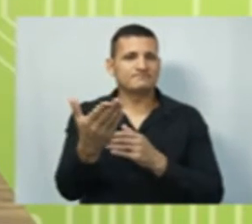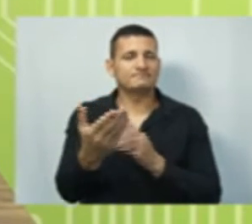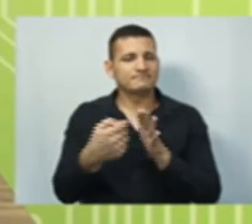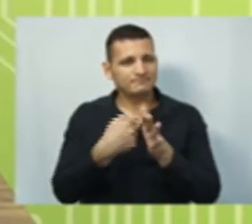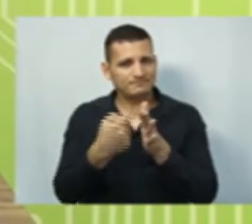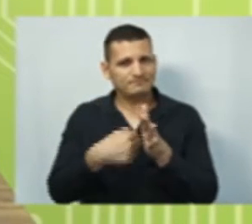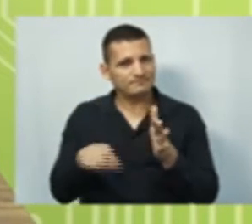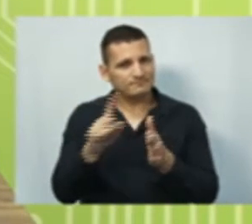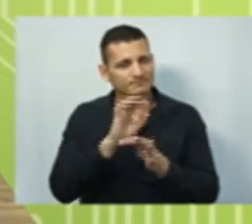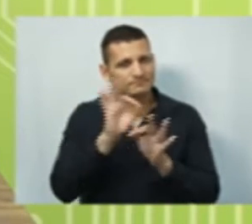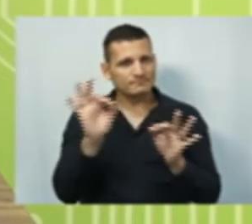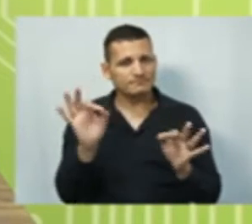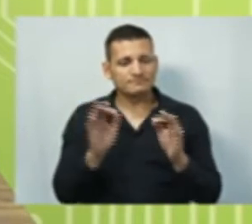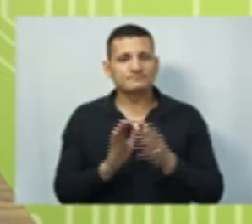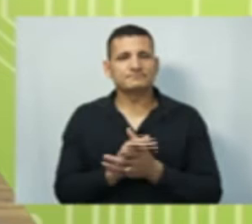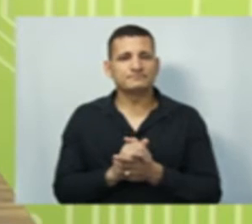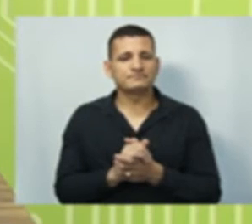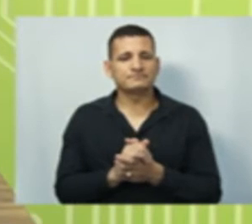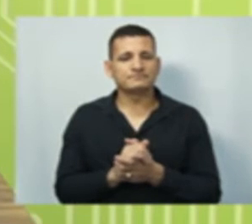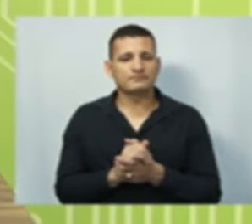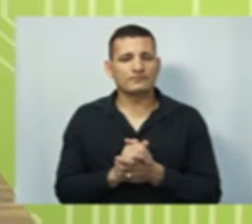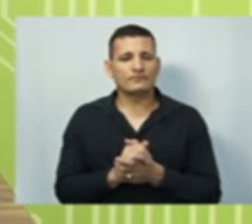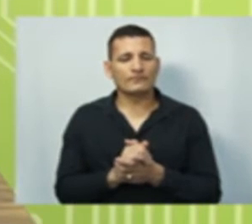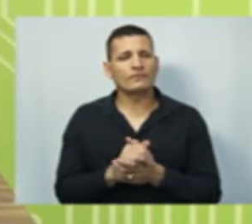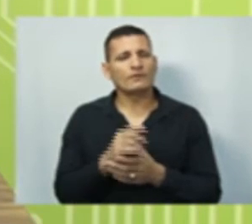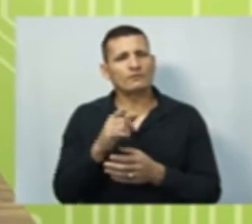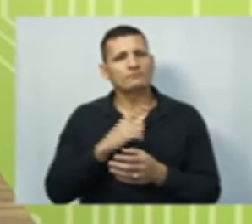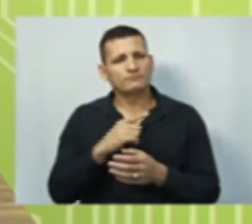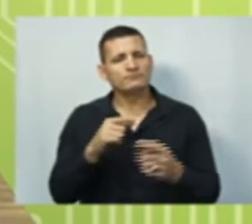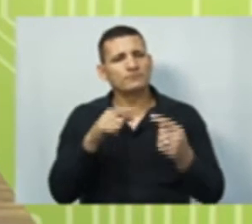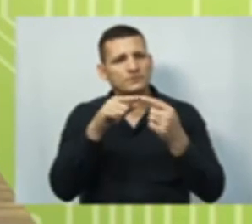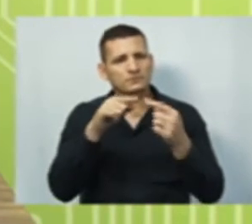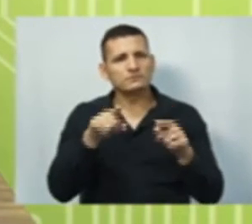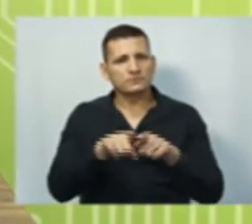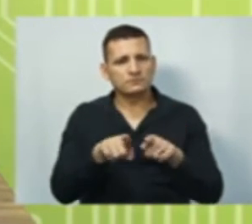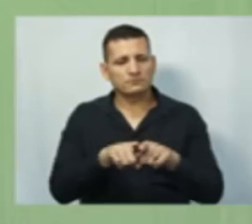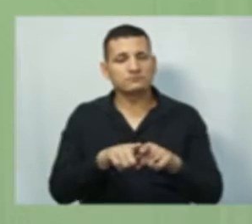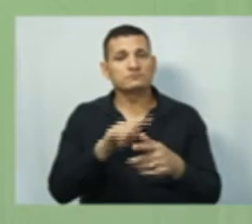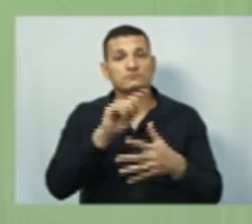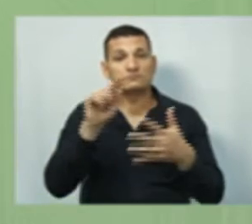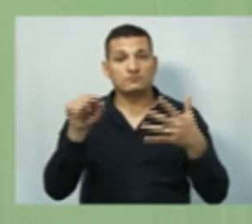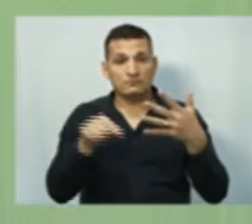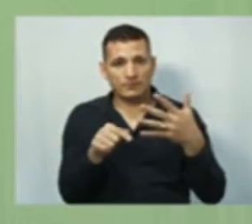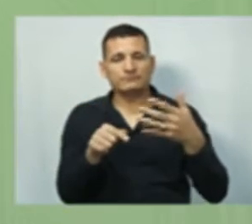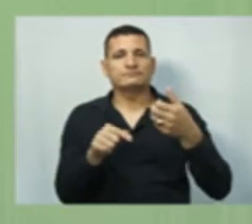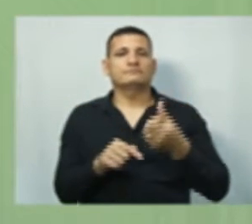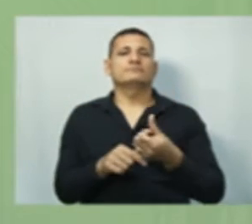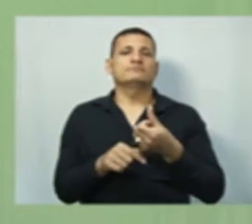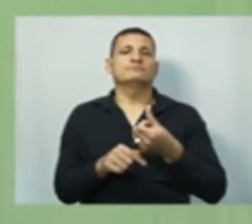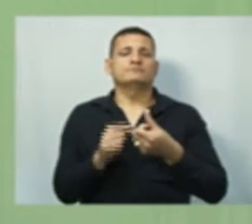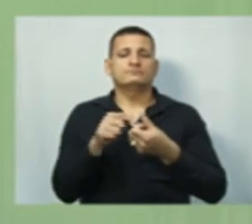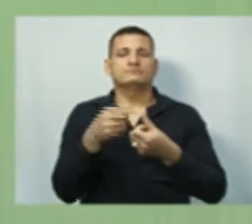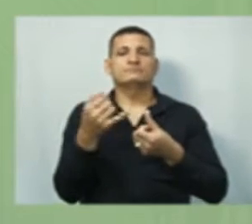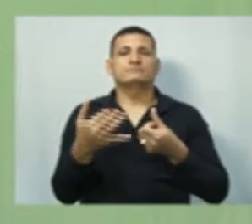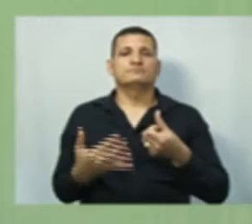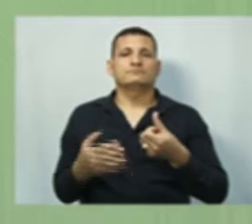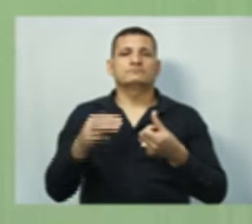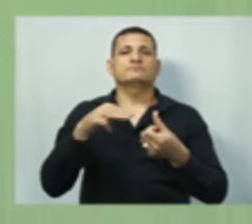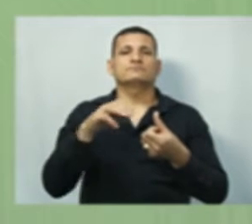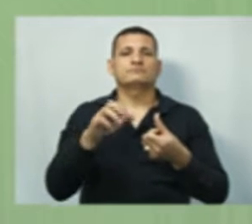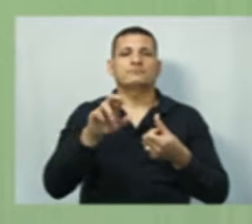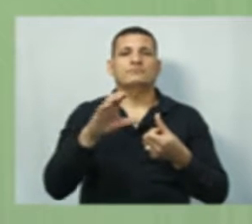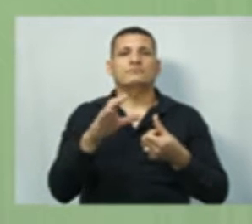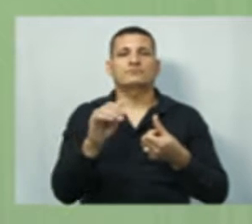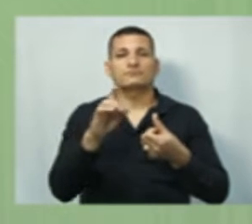excelente ver vocês ligados aqui com a gente. Isso tem muito a ver também com o nosso princípio número 6, que vai falar da questão do mercado. A gente fala